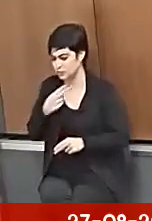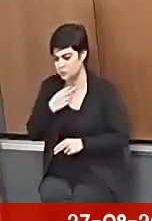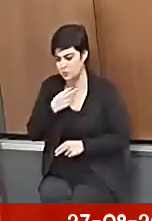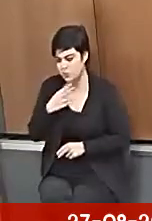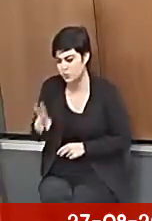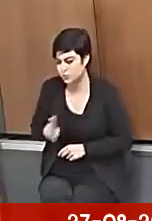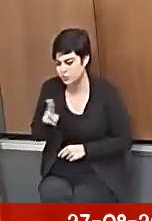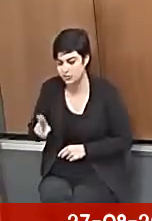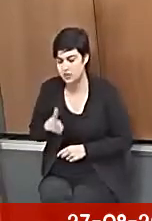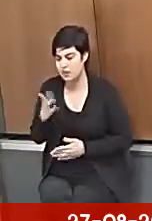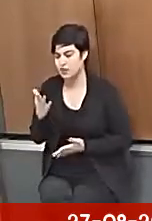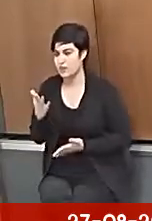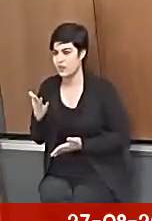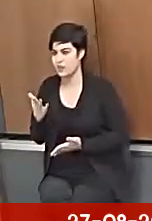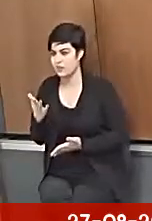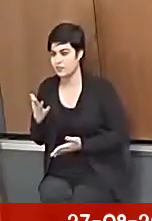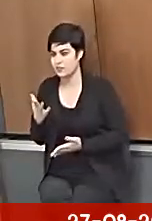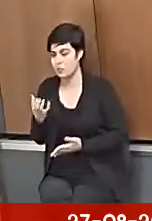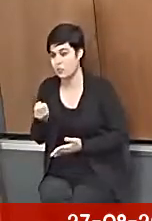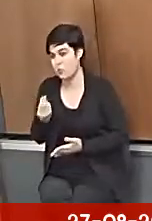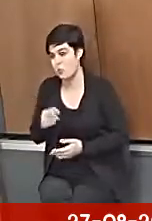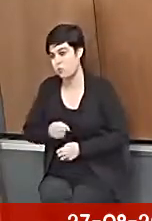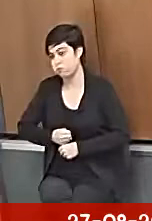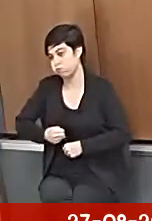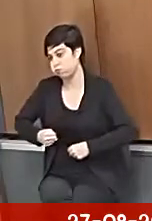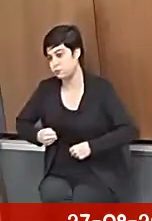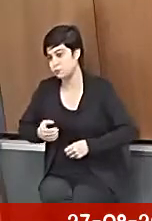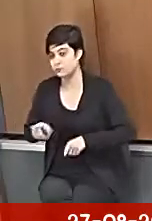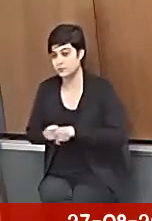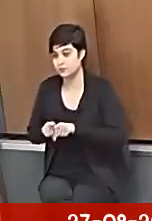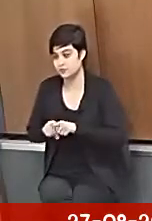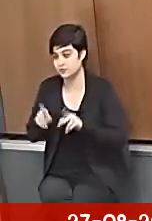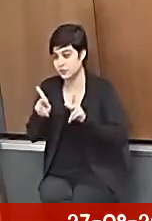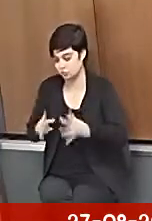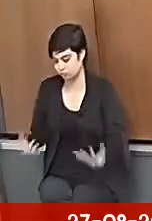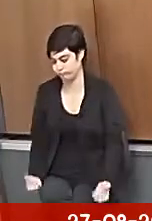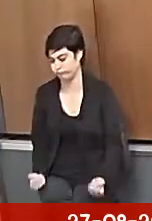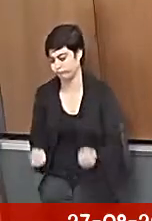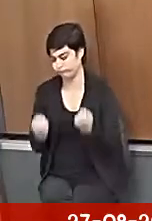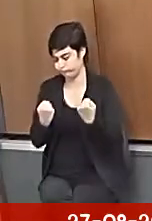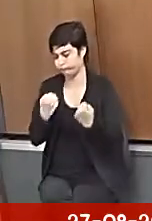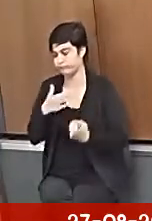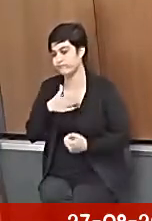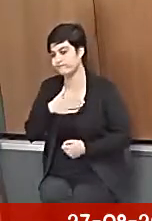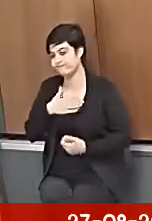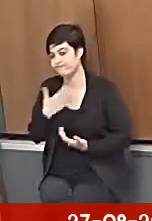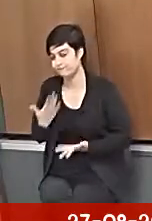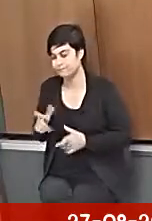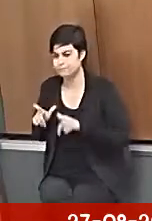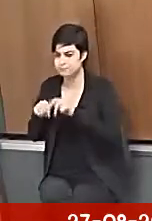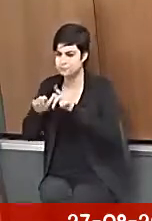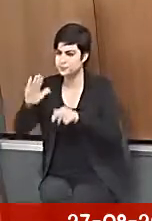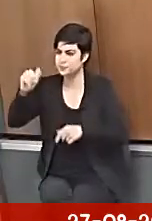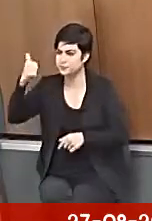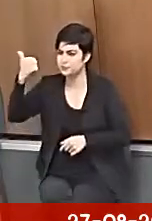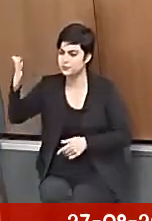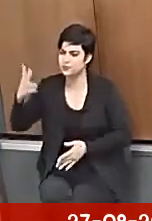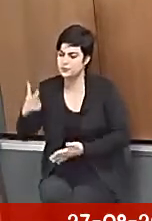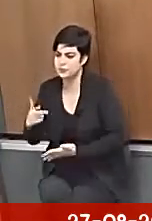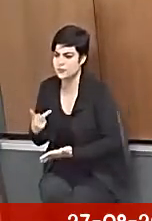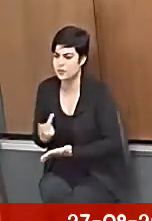usam de transbordo ou então que carregam um outro dia viajando para o exterior bateram